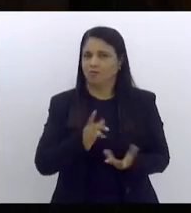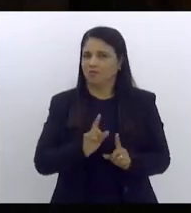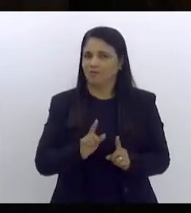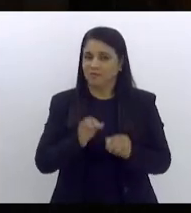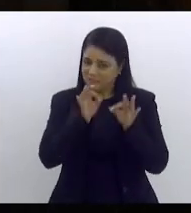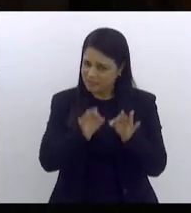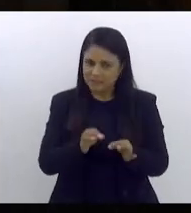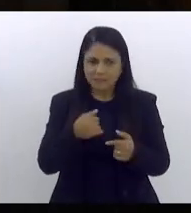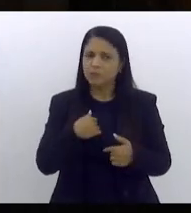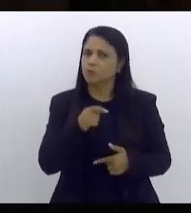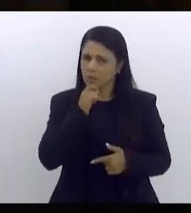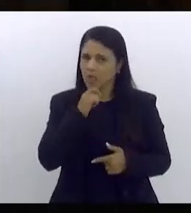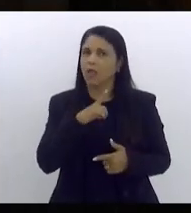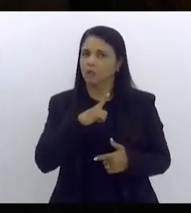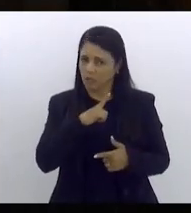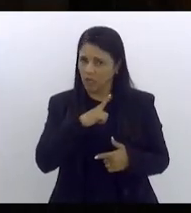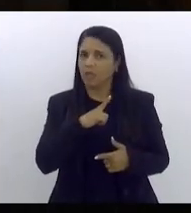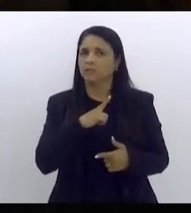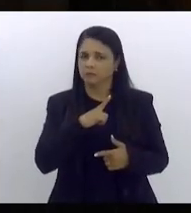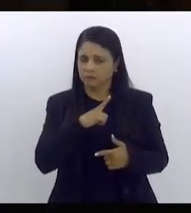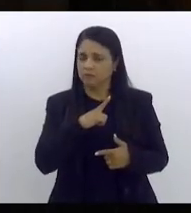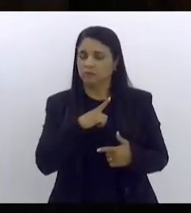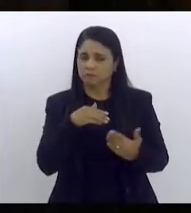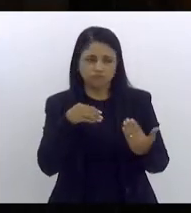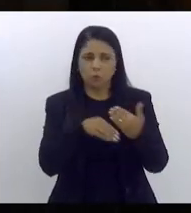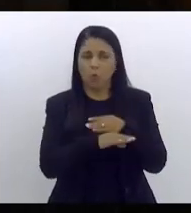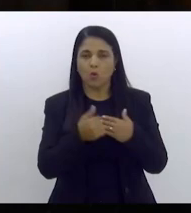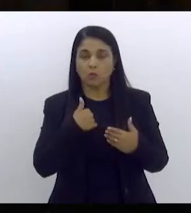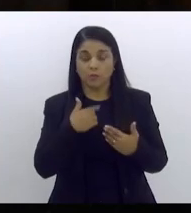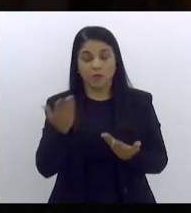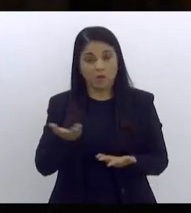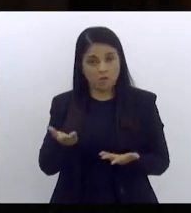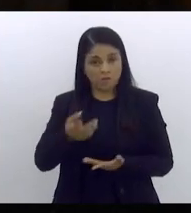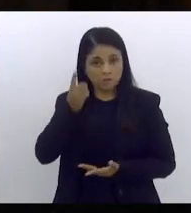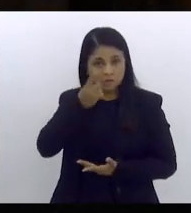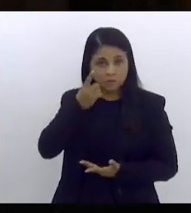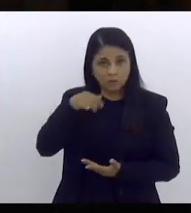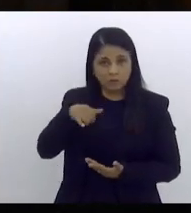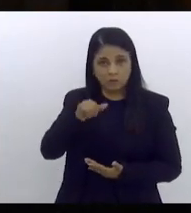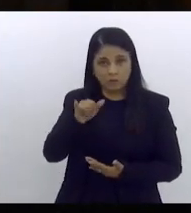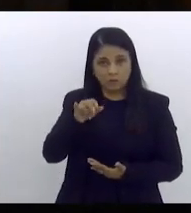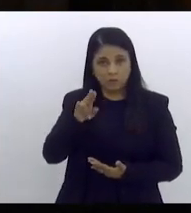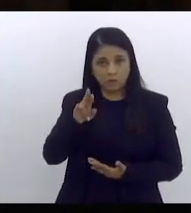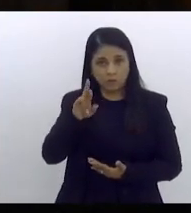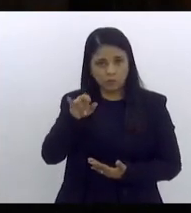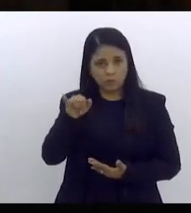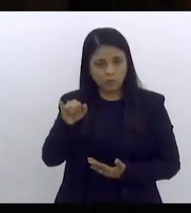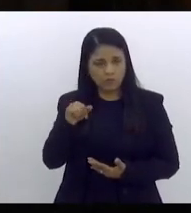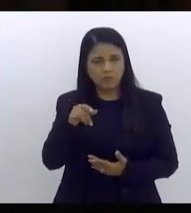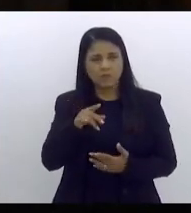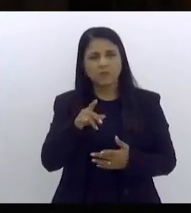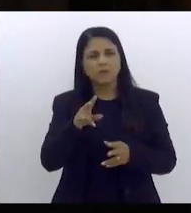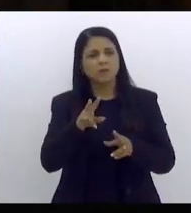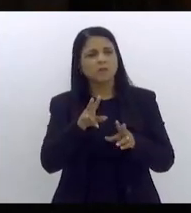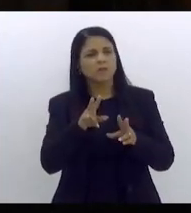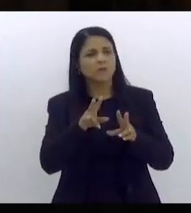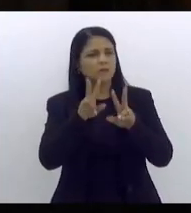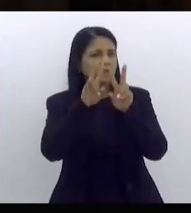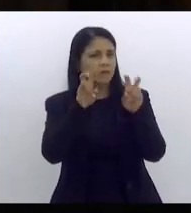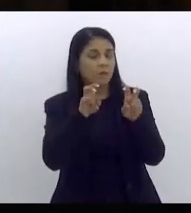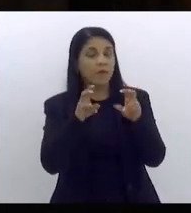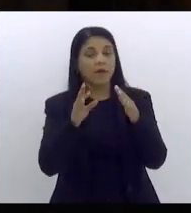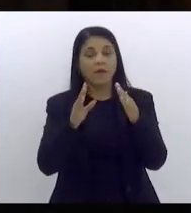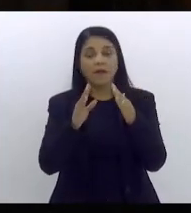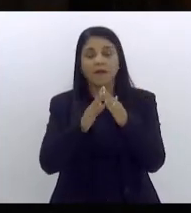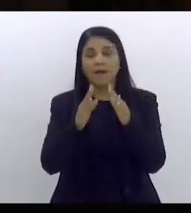Ainda há pouco, o deputado Yuri falou num programa, como é que é? Casa o quê? Casa